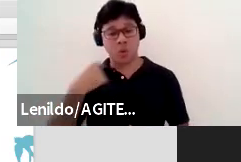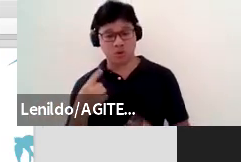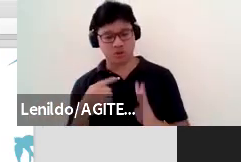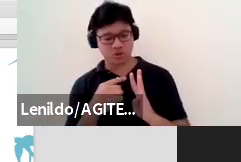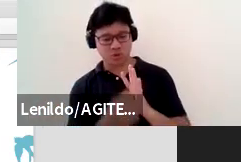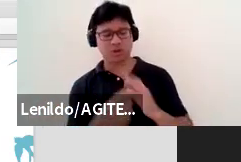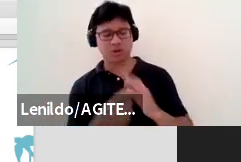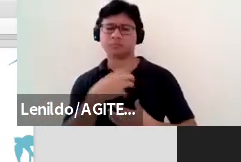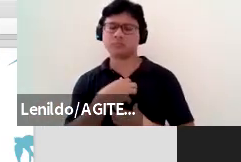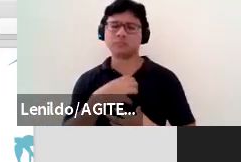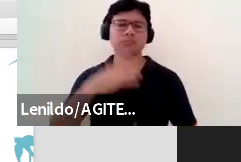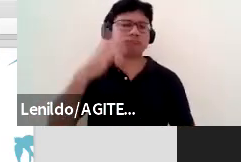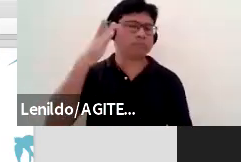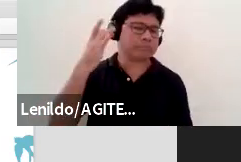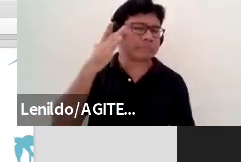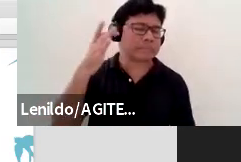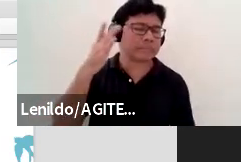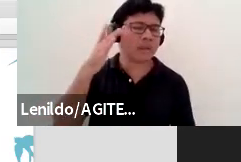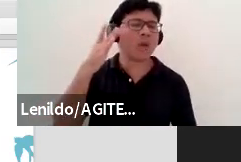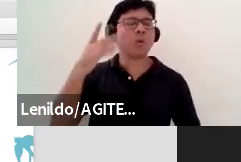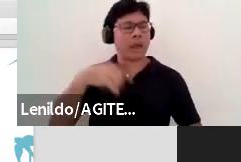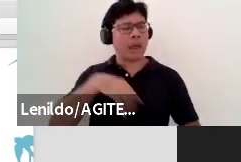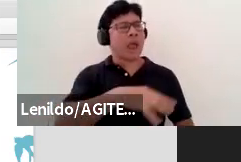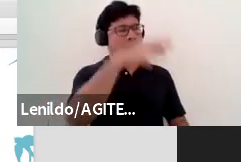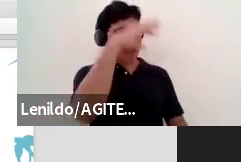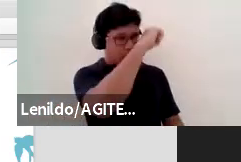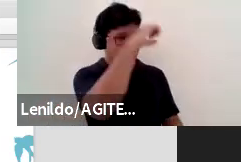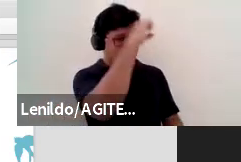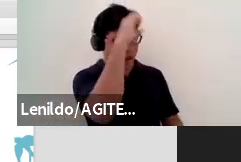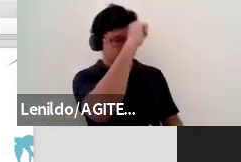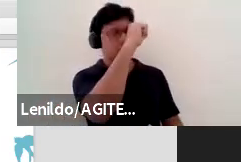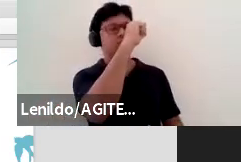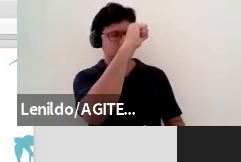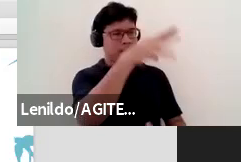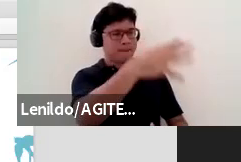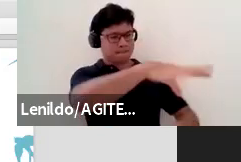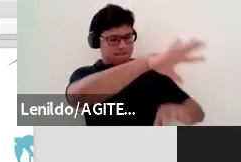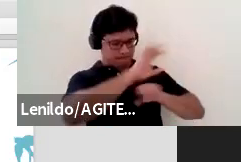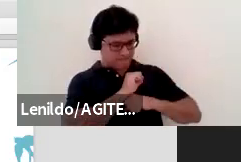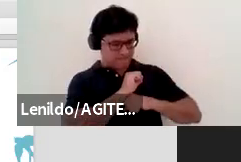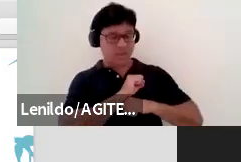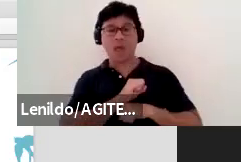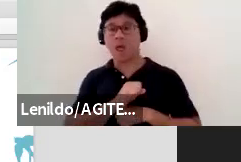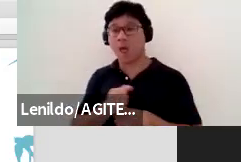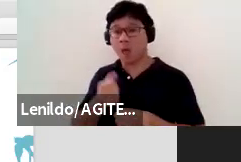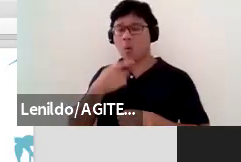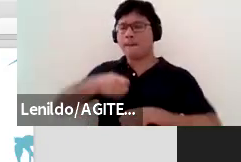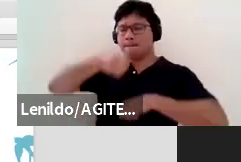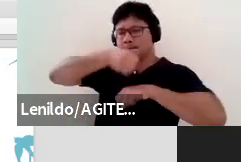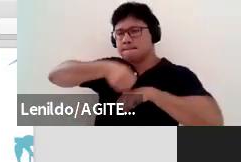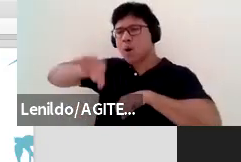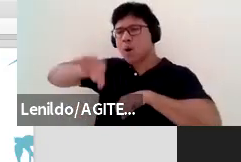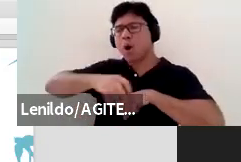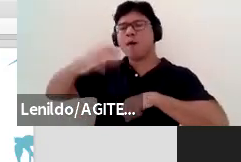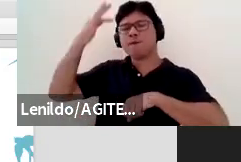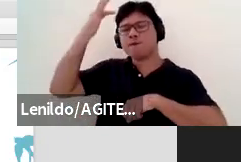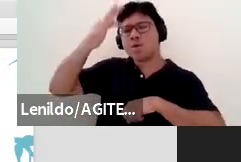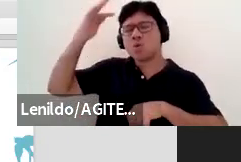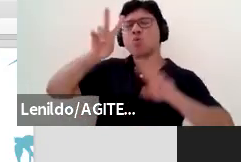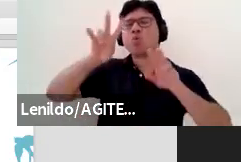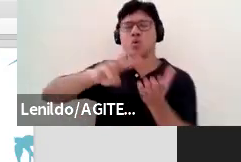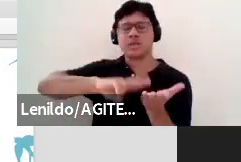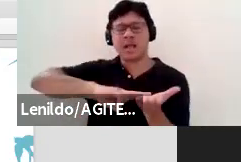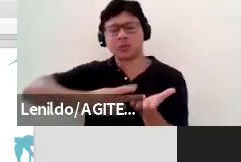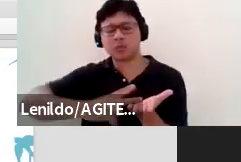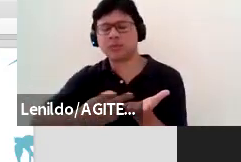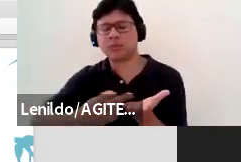dia a dia passando adiante o que a gente já recebeu lá atrás em termos quase filosóficos sobre o que é traduzir,